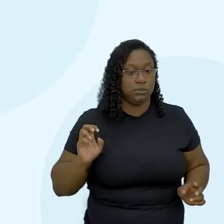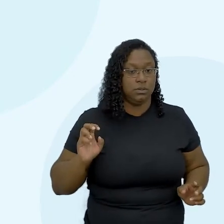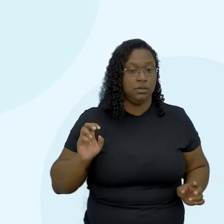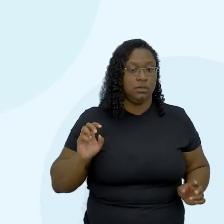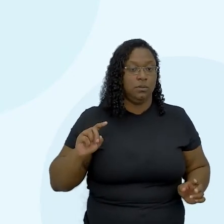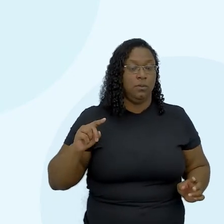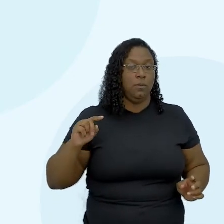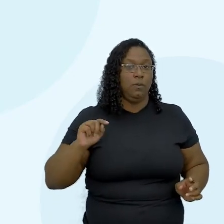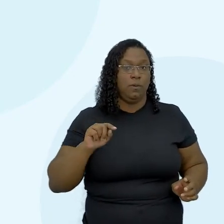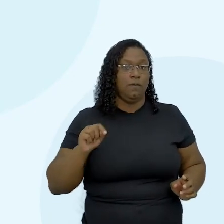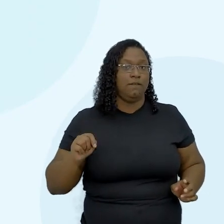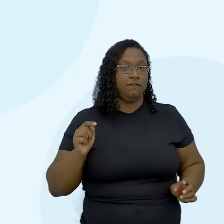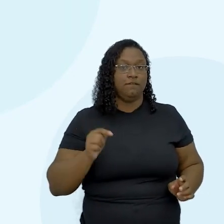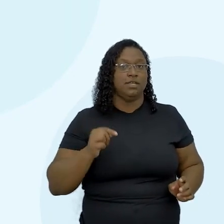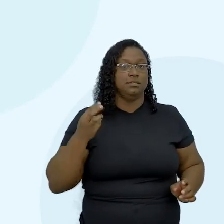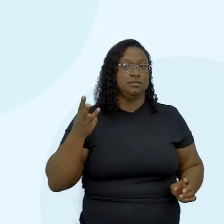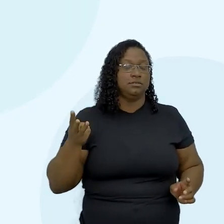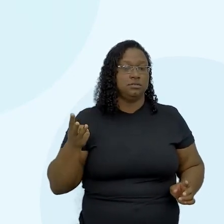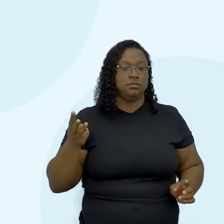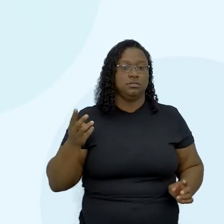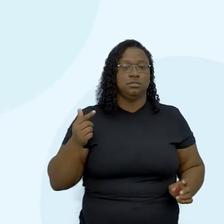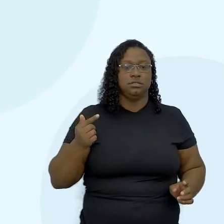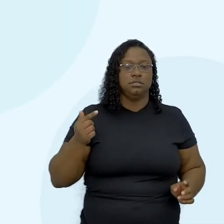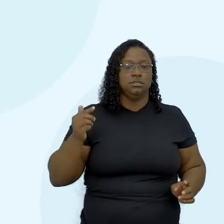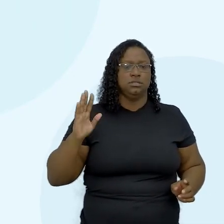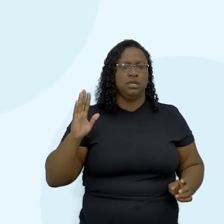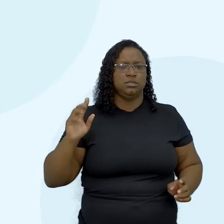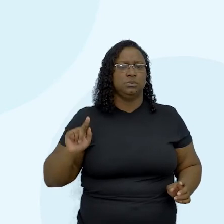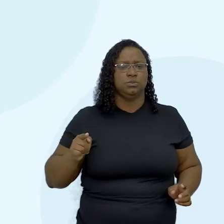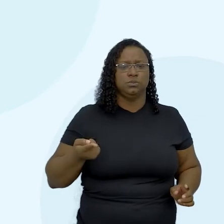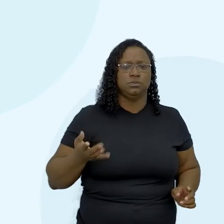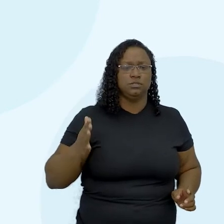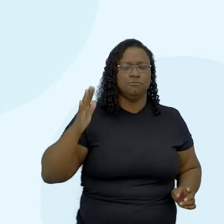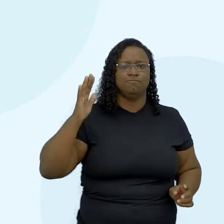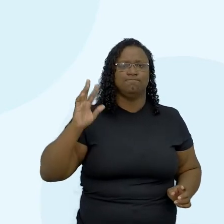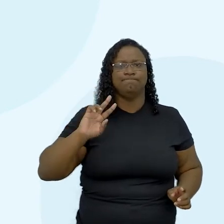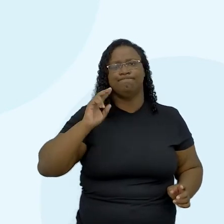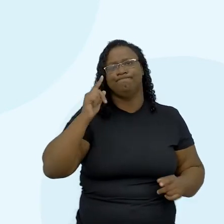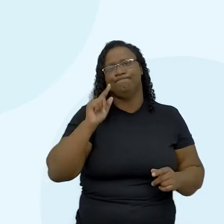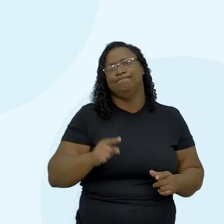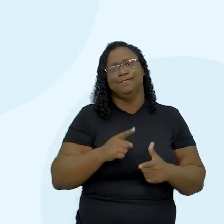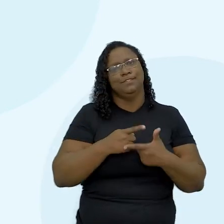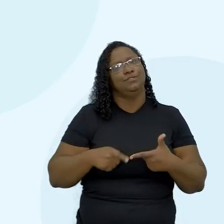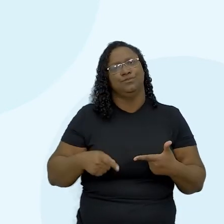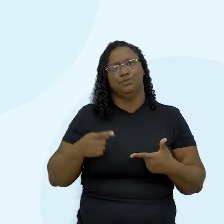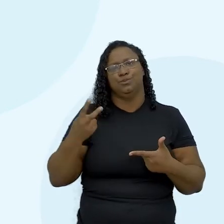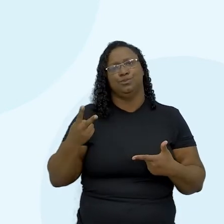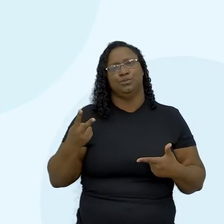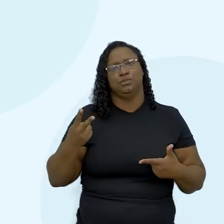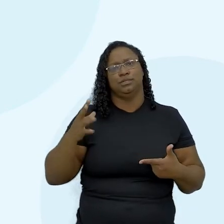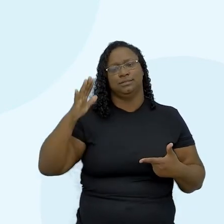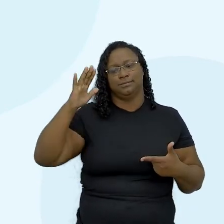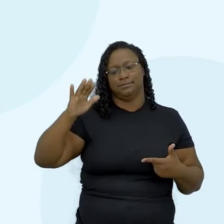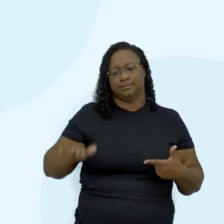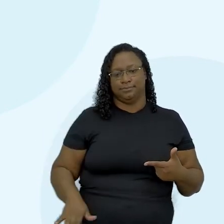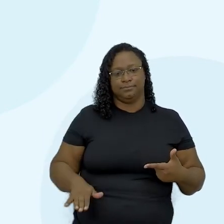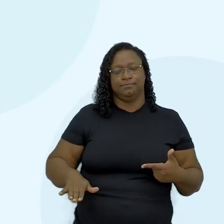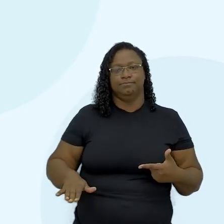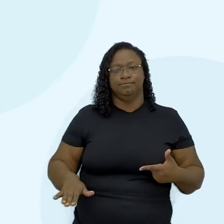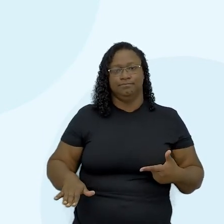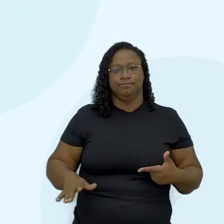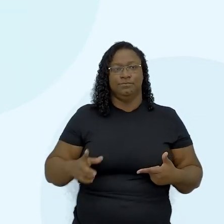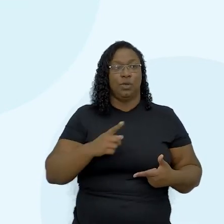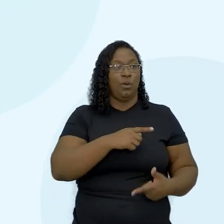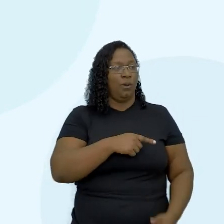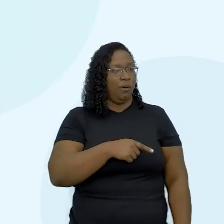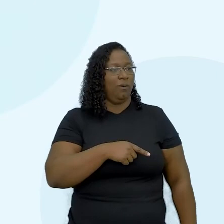7 mil aí, né? 7 mil dividido por 7,5 dividido por 2, já caiu. 3 e pouco. 3 e pouco. Então o consumo é menor. É menor. Não, olha,